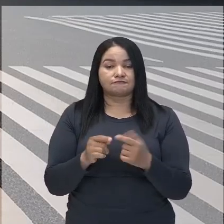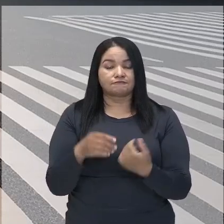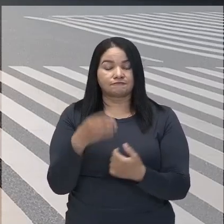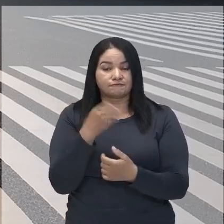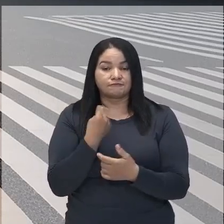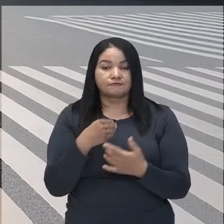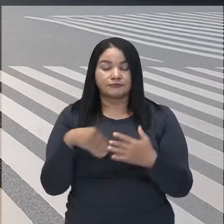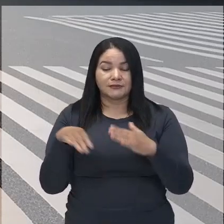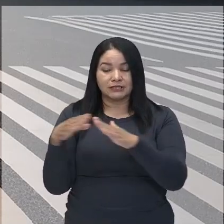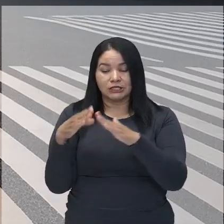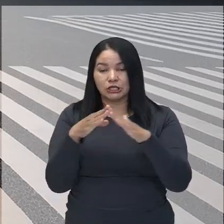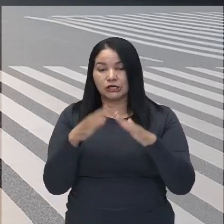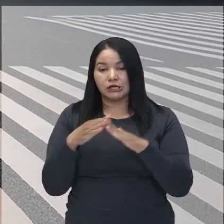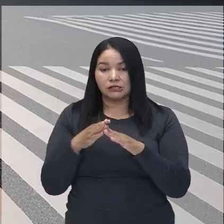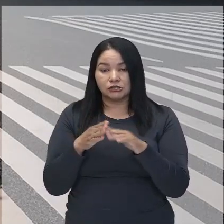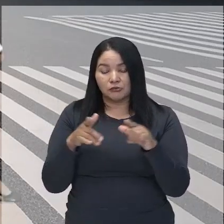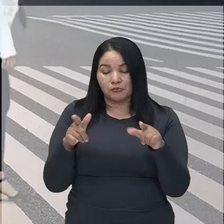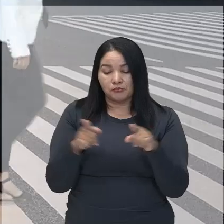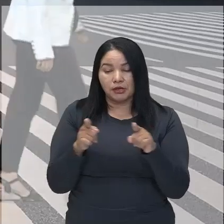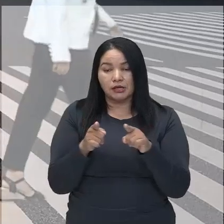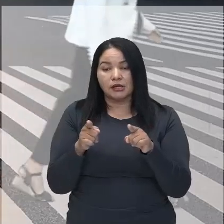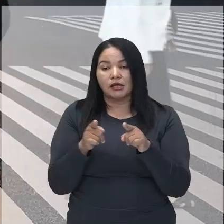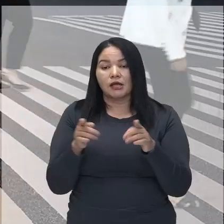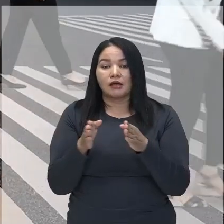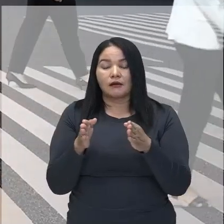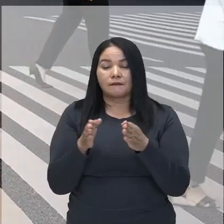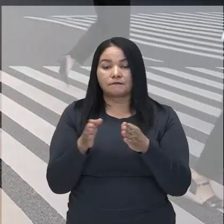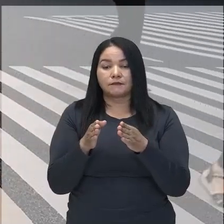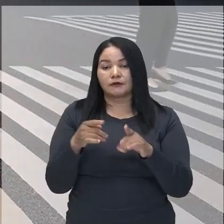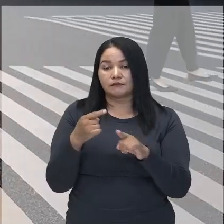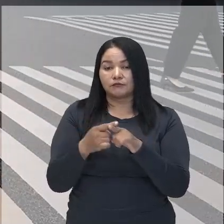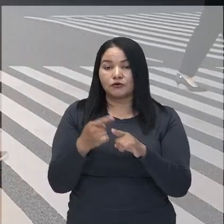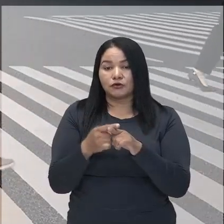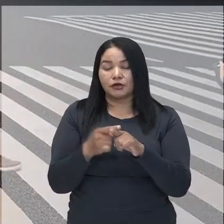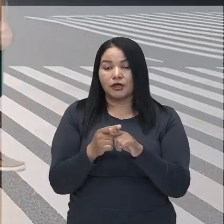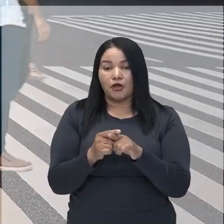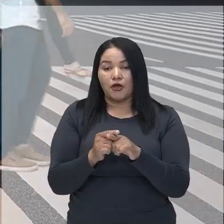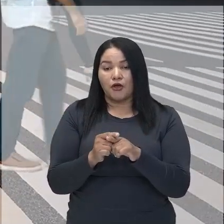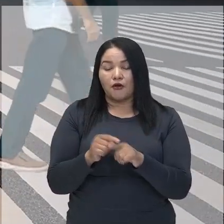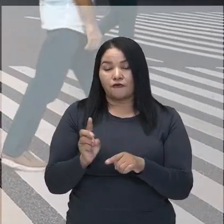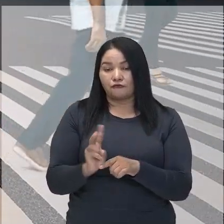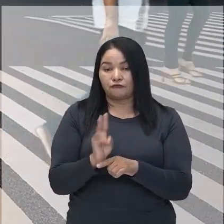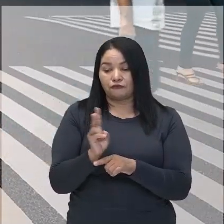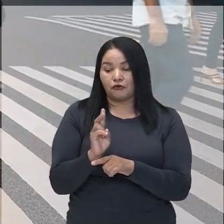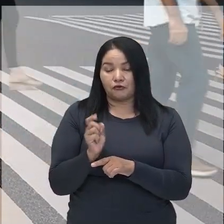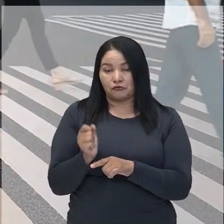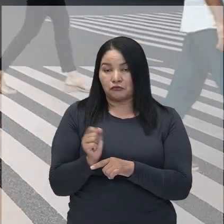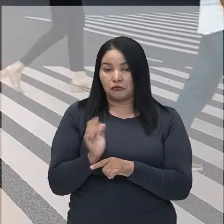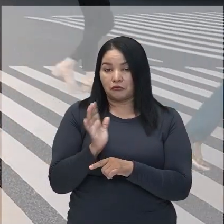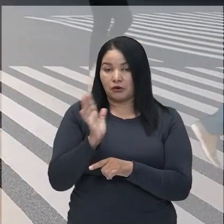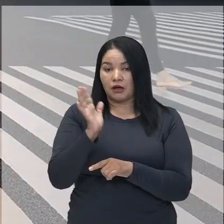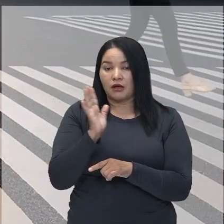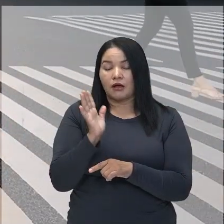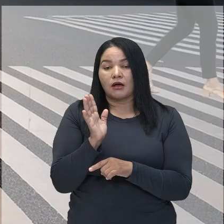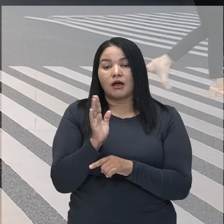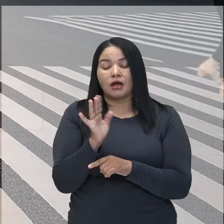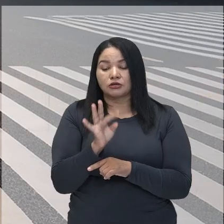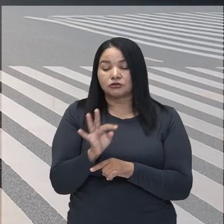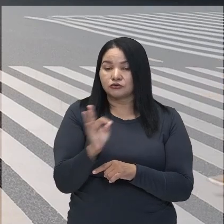são pequenas, por conta realmente de ter um valor elevado, então acaba sendo tudo